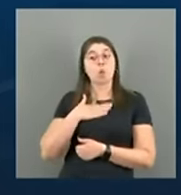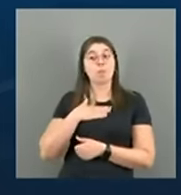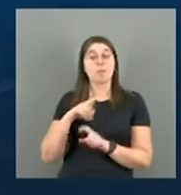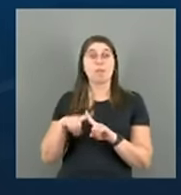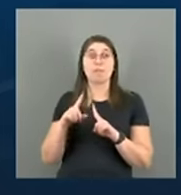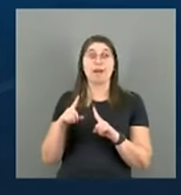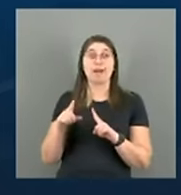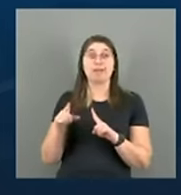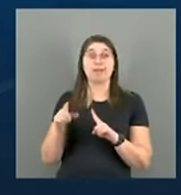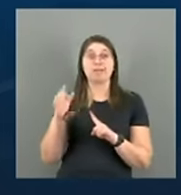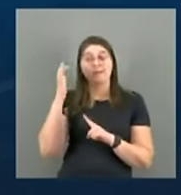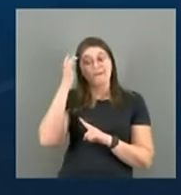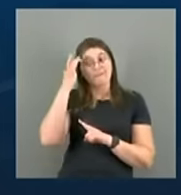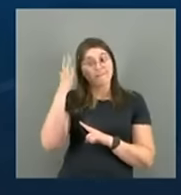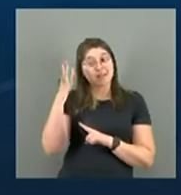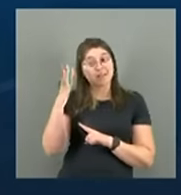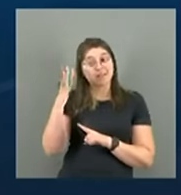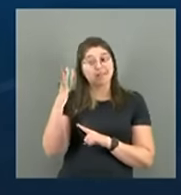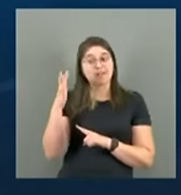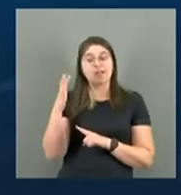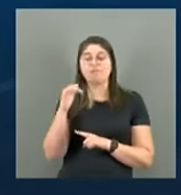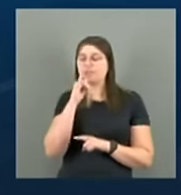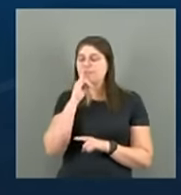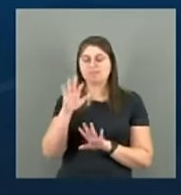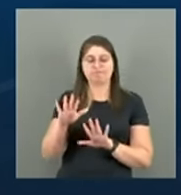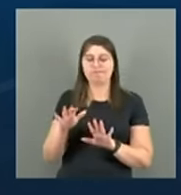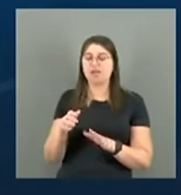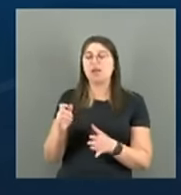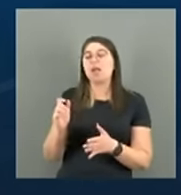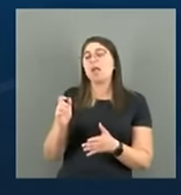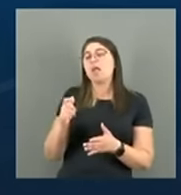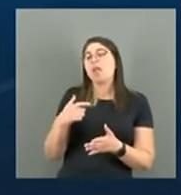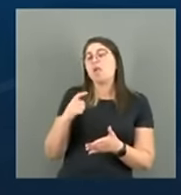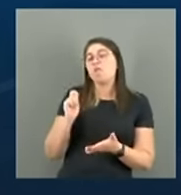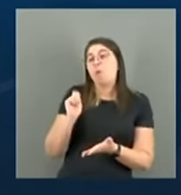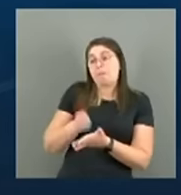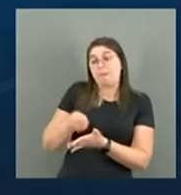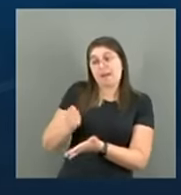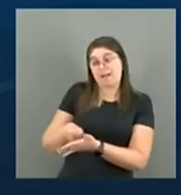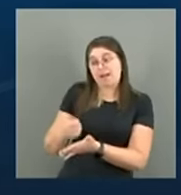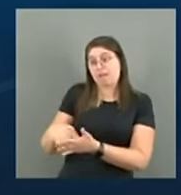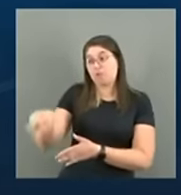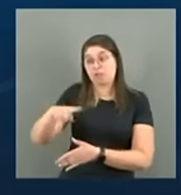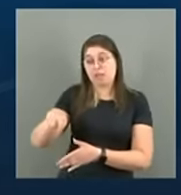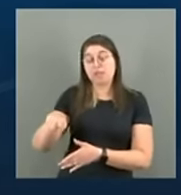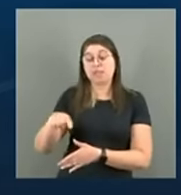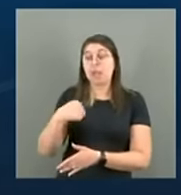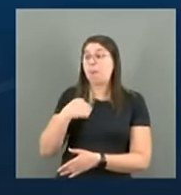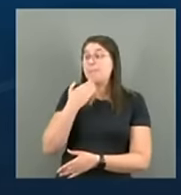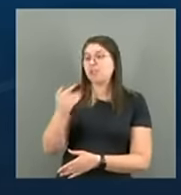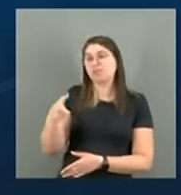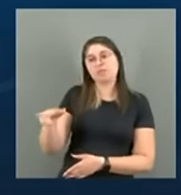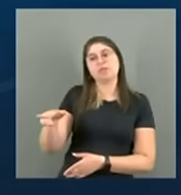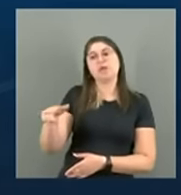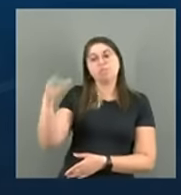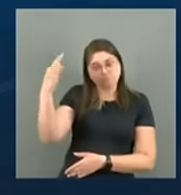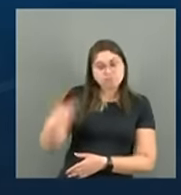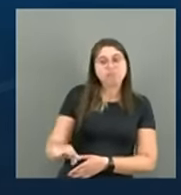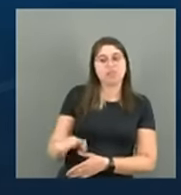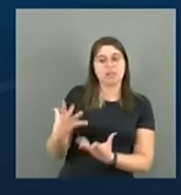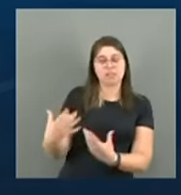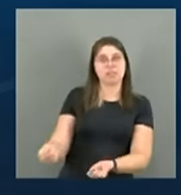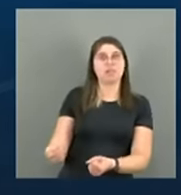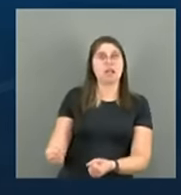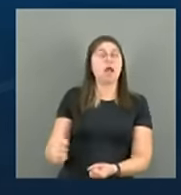tinham que facilitar os jogos para mim. E eles não entendiam no começo, eu explicava certinho, e eles falavam, poxa, a gente está sem salário, não tem nada,